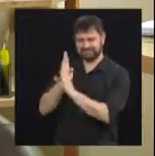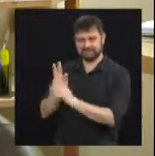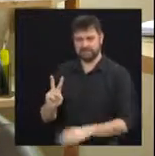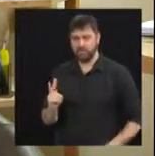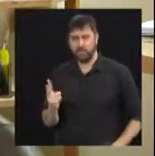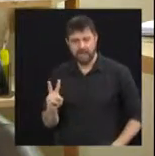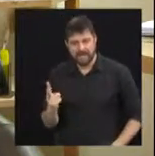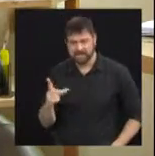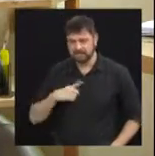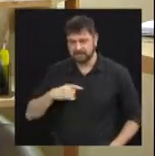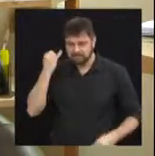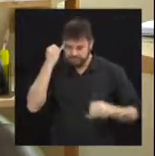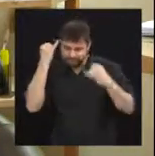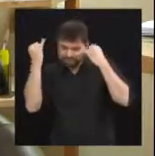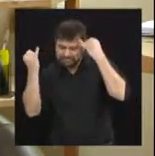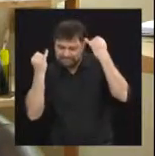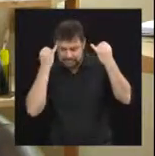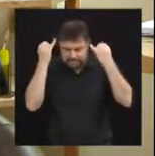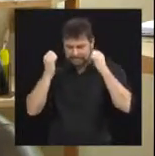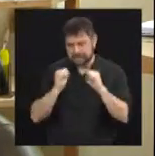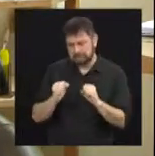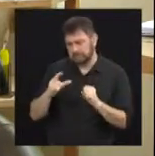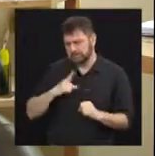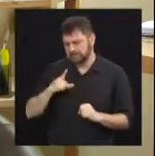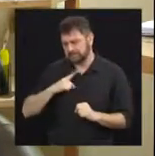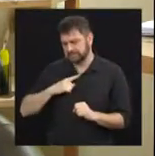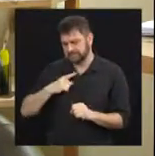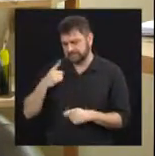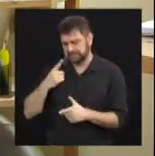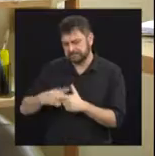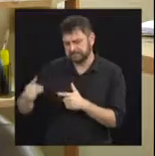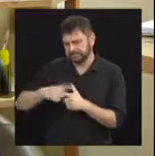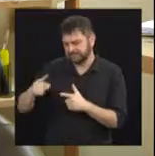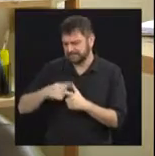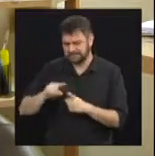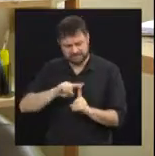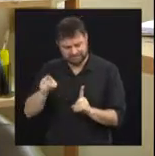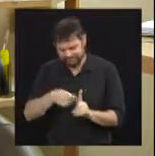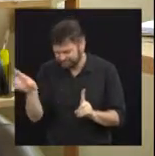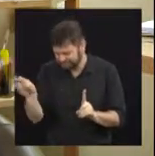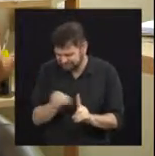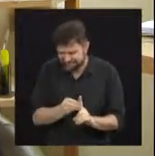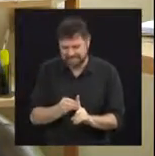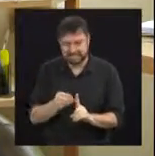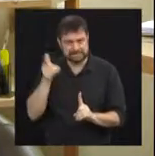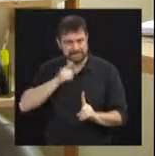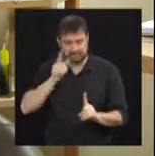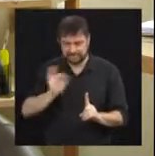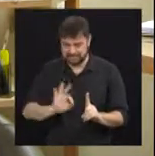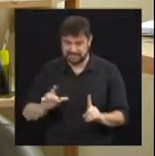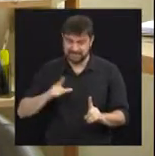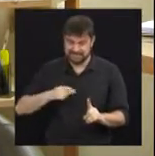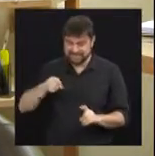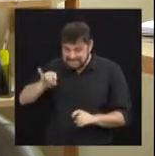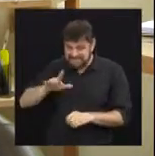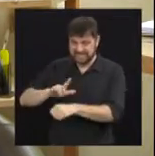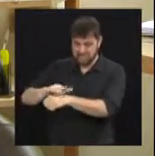casal tem uma ideia de que poderá encontrar alguma dificuldade para engravidar quando existe alguma doença